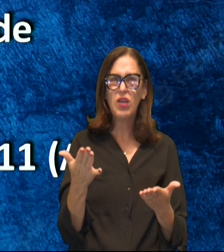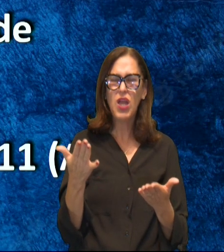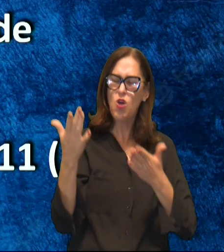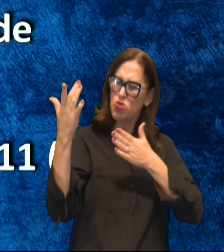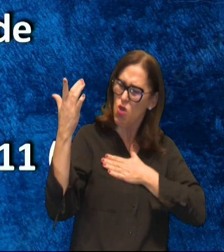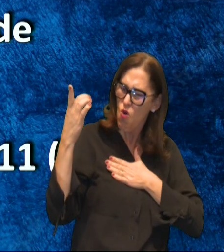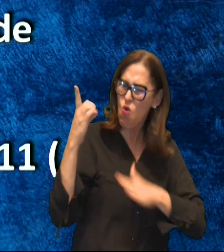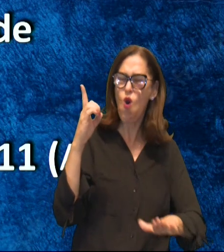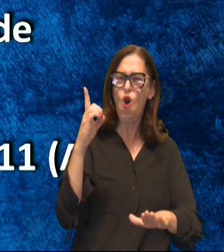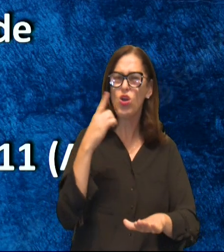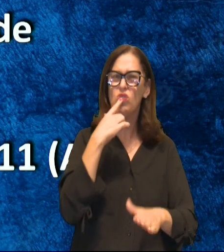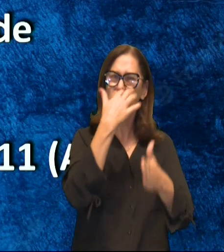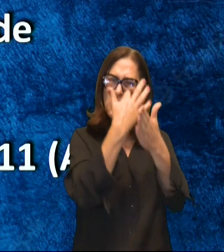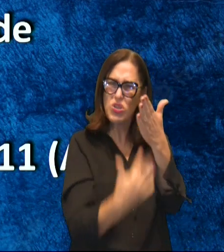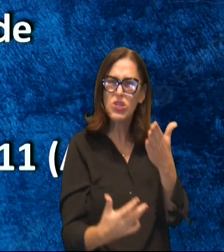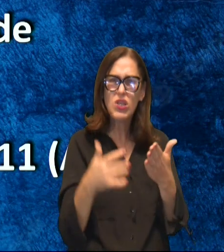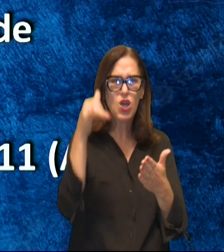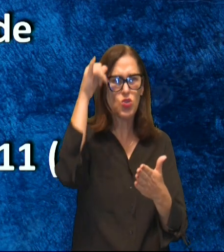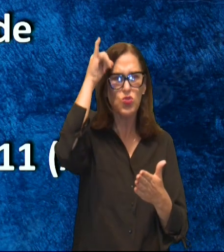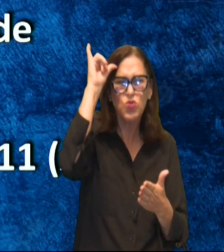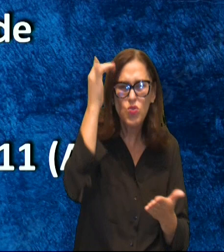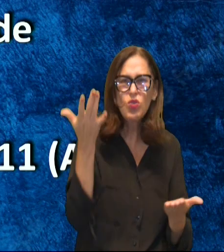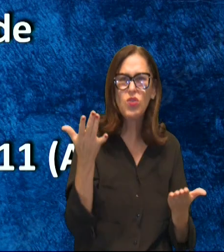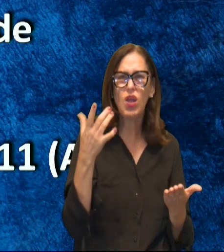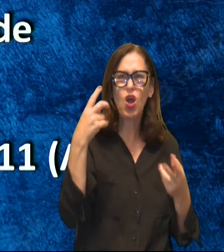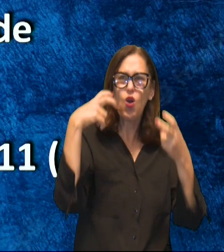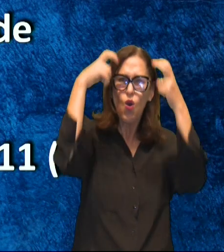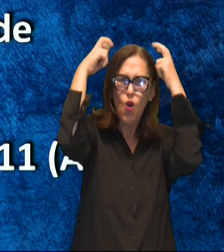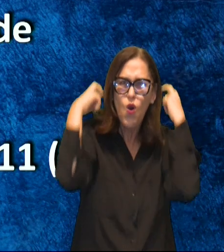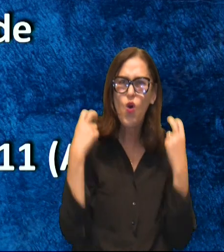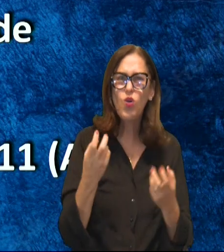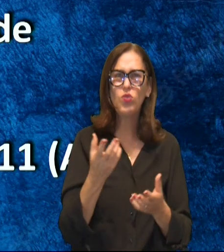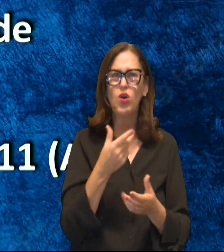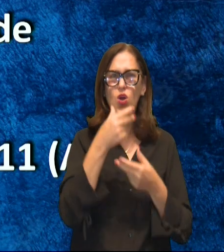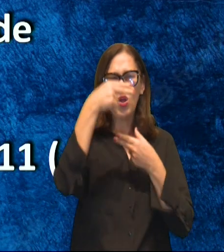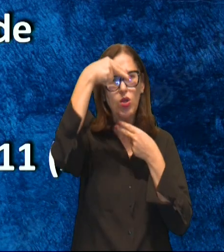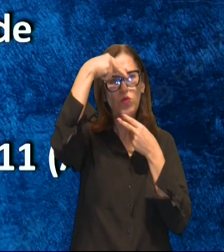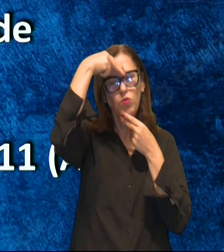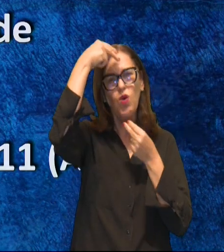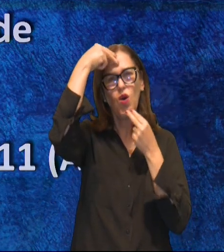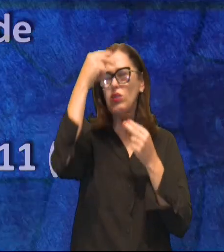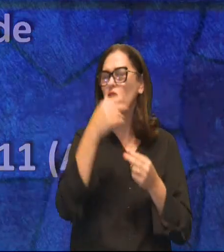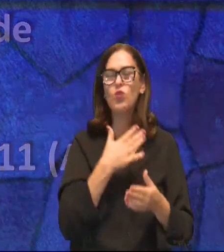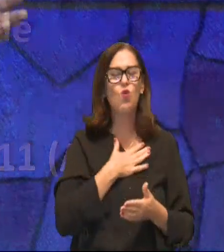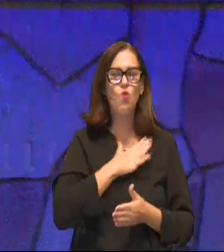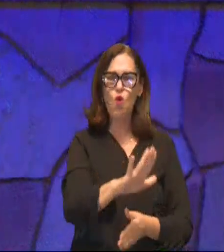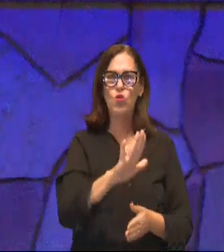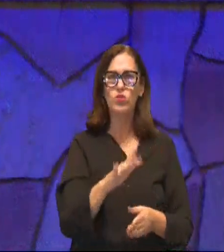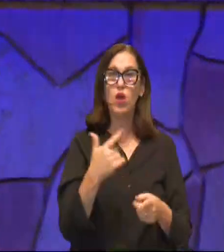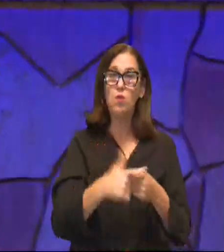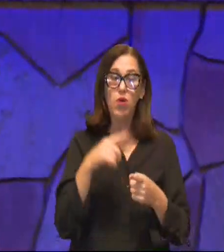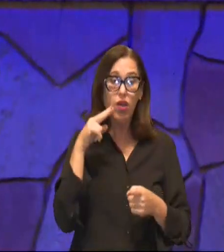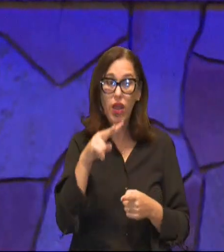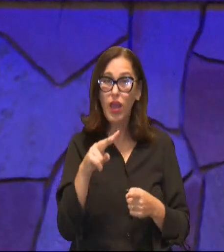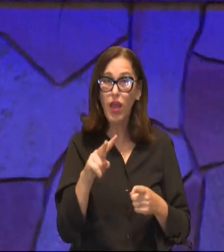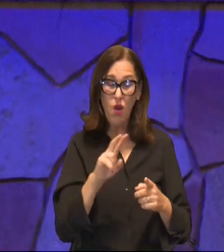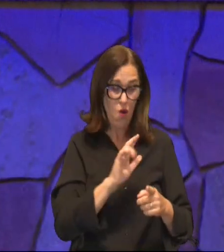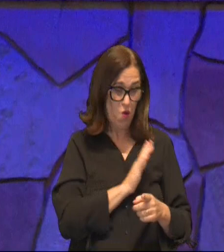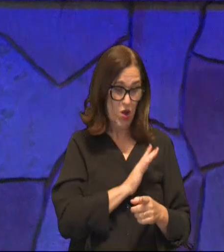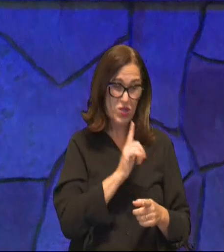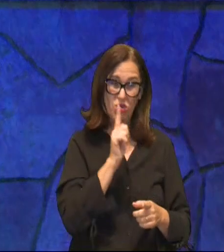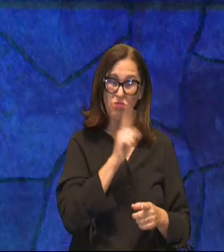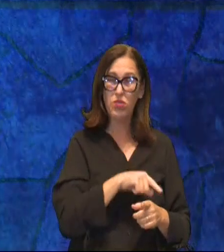agrado do sangue de novilhos, nem de cordeiros, nem de bodes. Quando vindes para comparecer